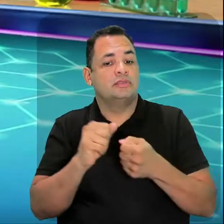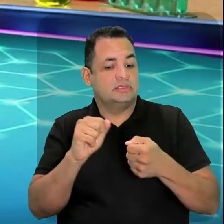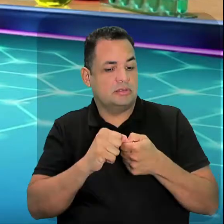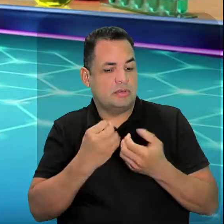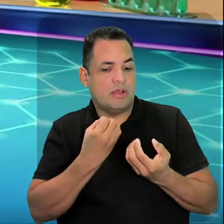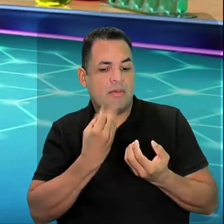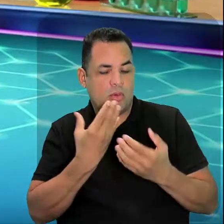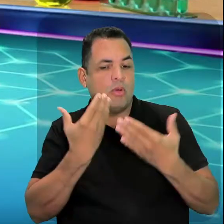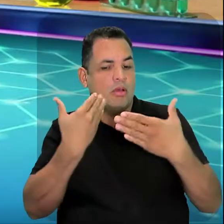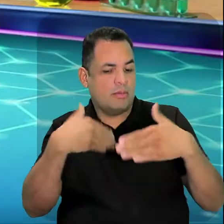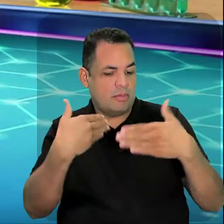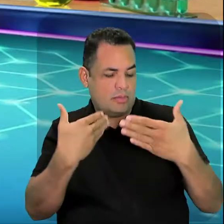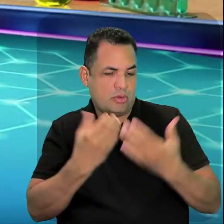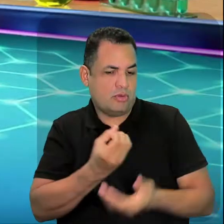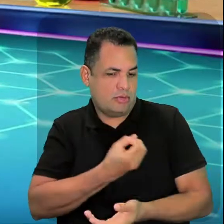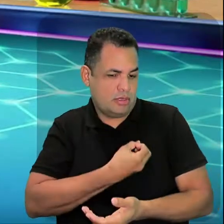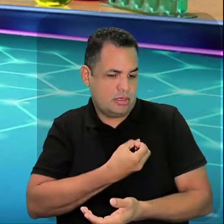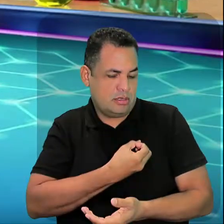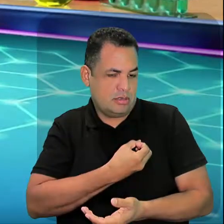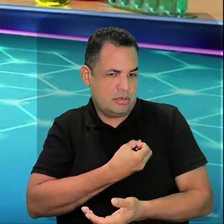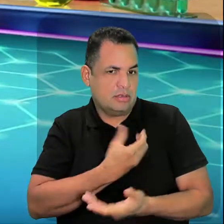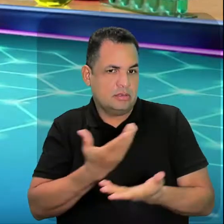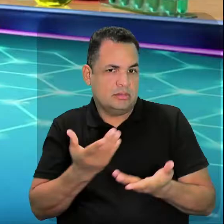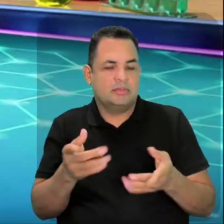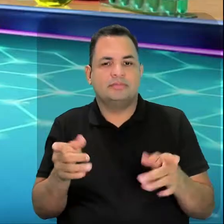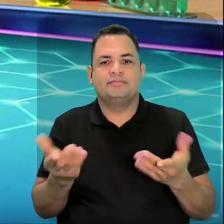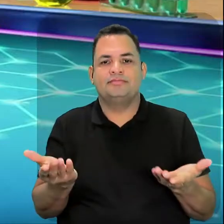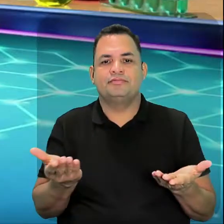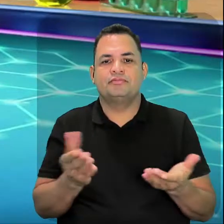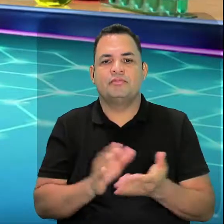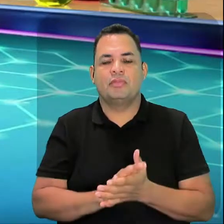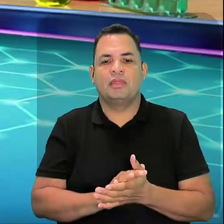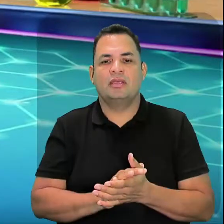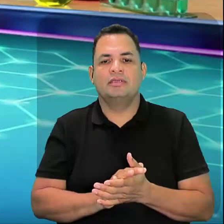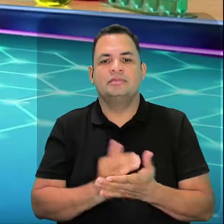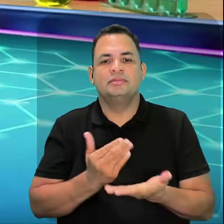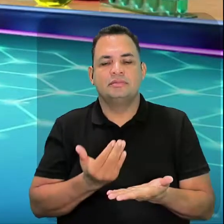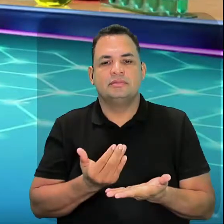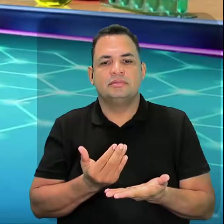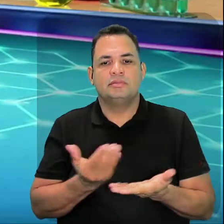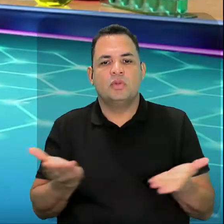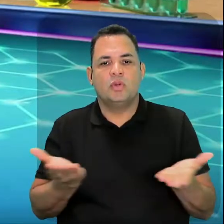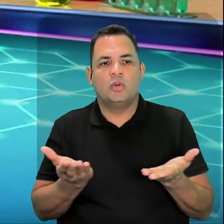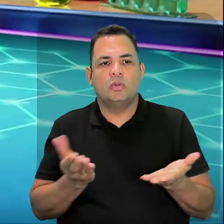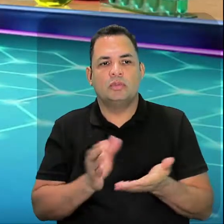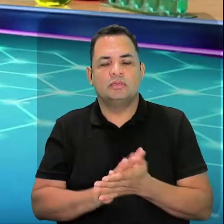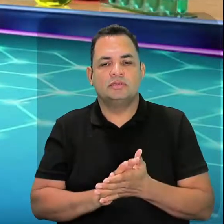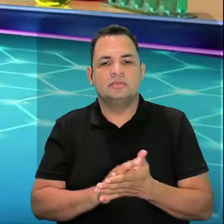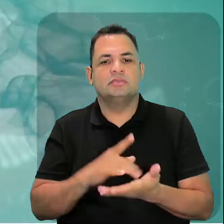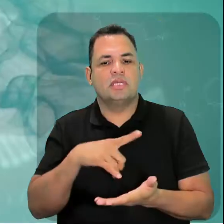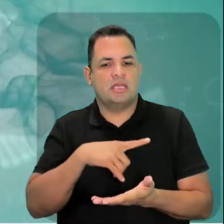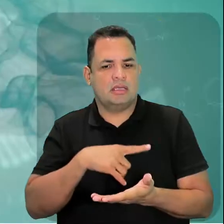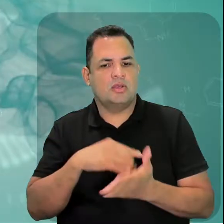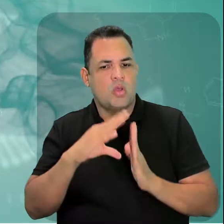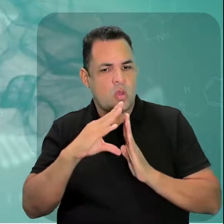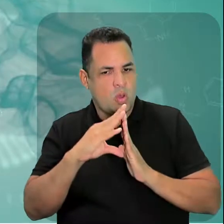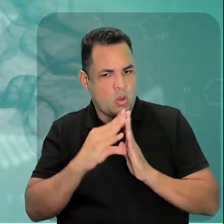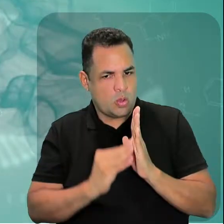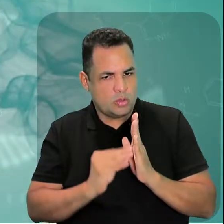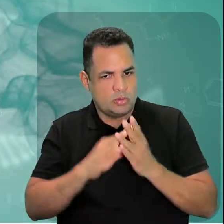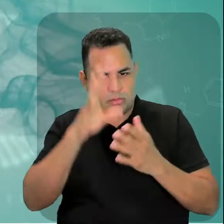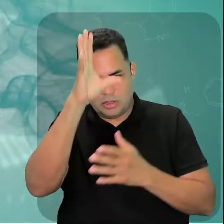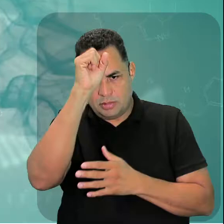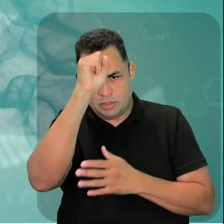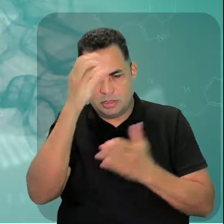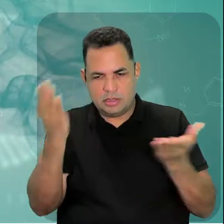para o entendimento de um modo geral dos nossos conteúdos, né? Então vamos lá, que hoje a gente tem mais conteúdo para aprender